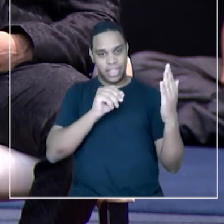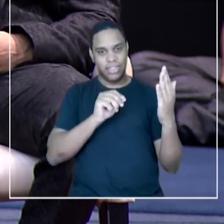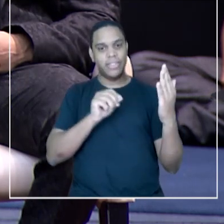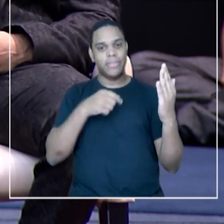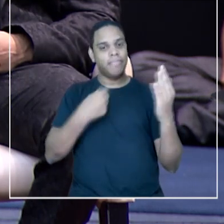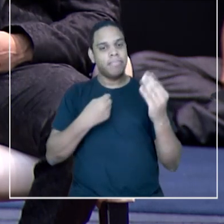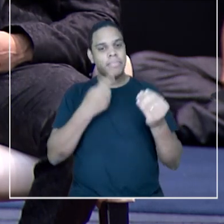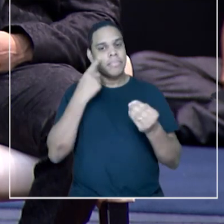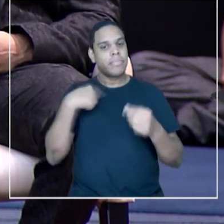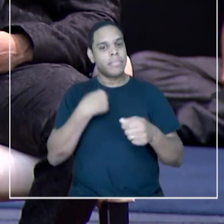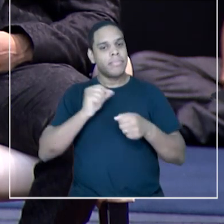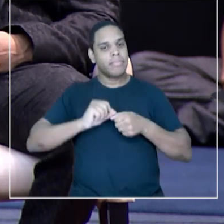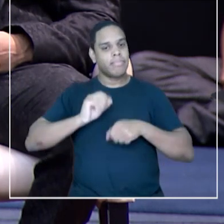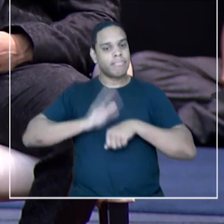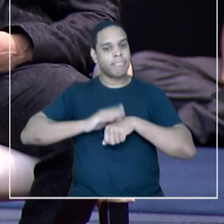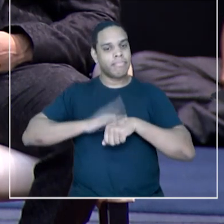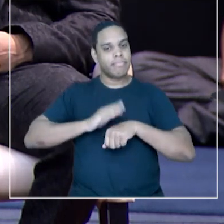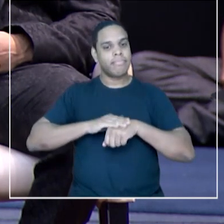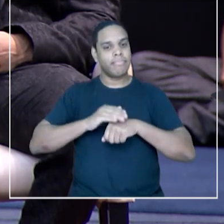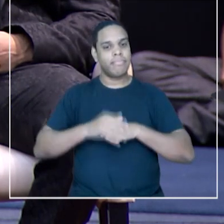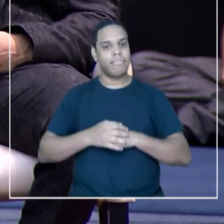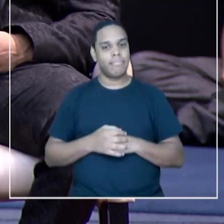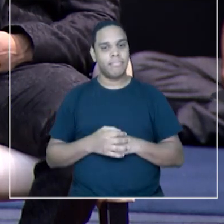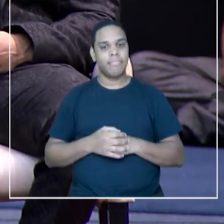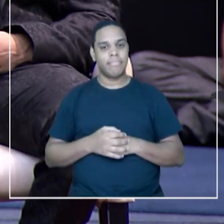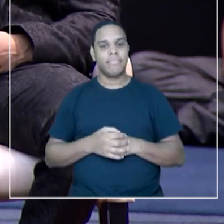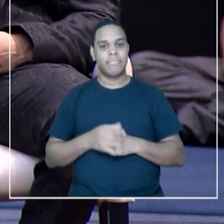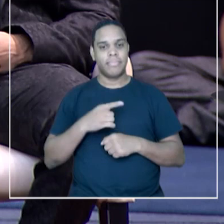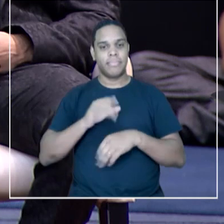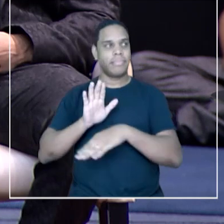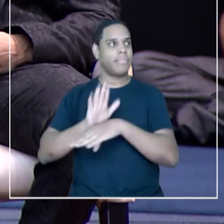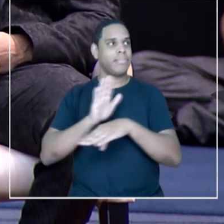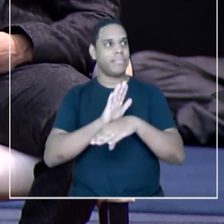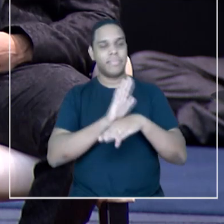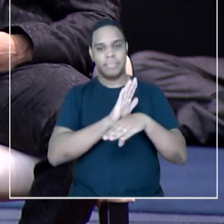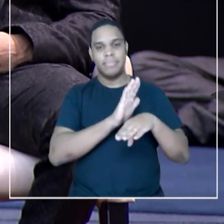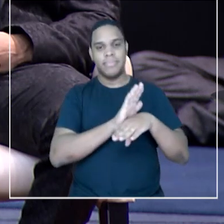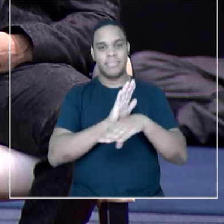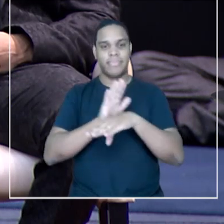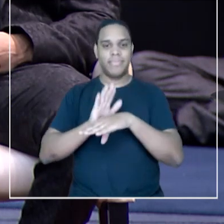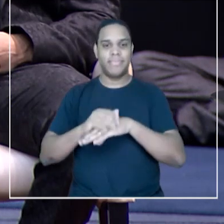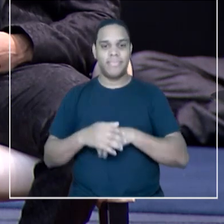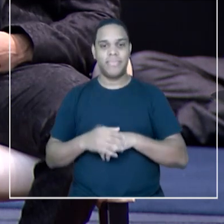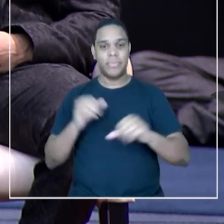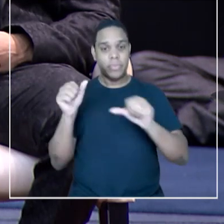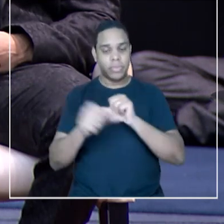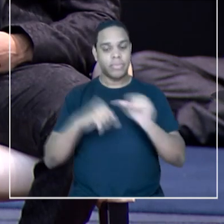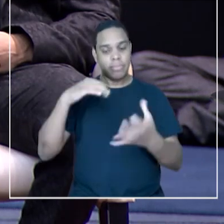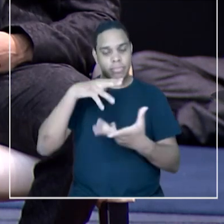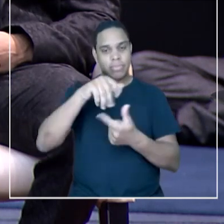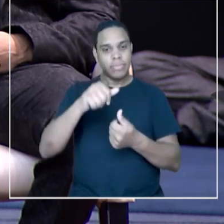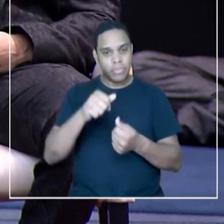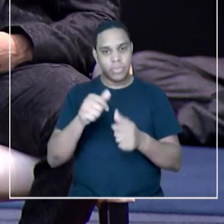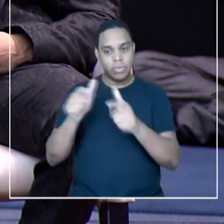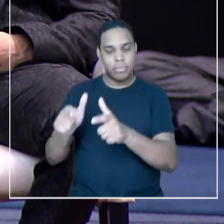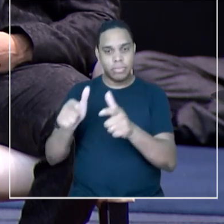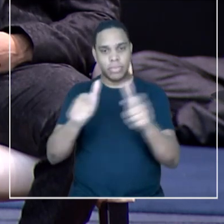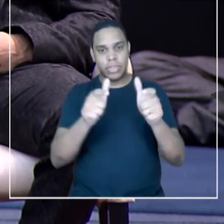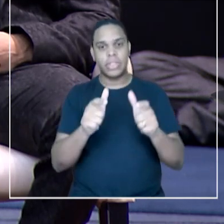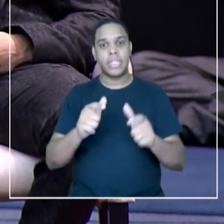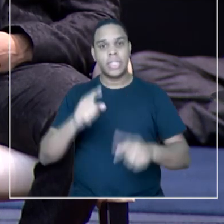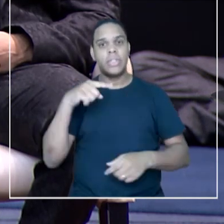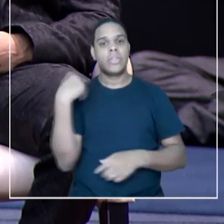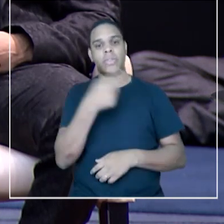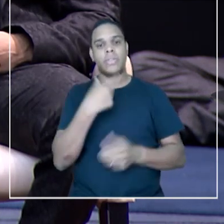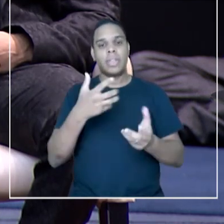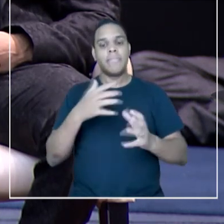fazer para ajudar a transformar o mundo, a converter o mundo naquele lugar que todos nós